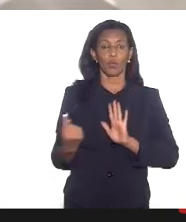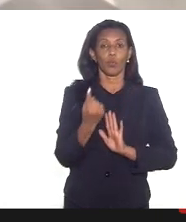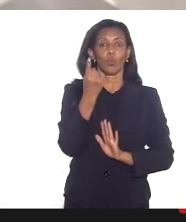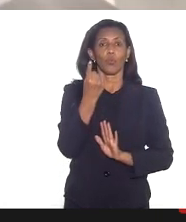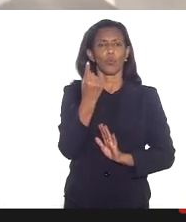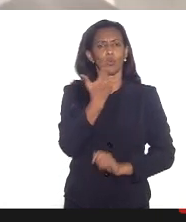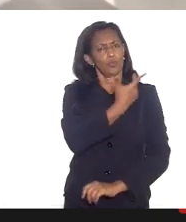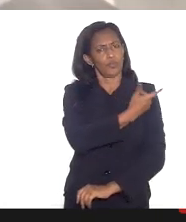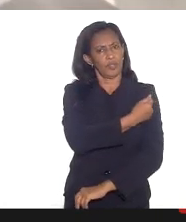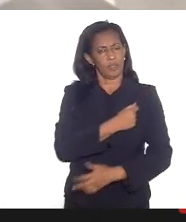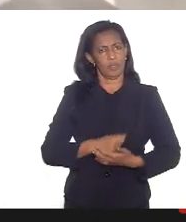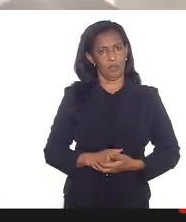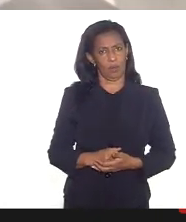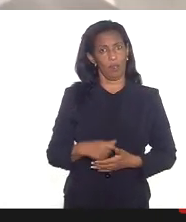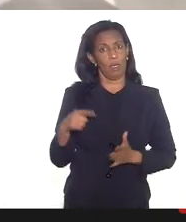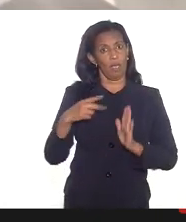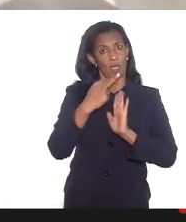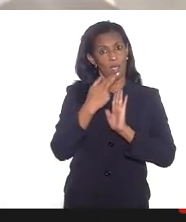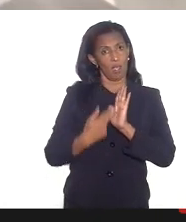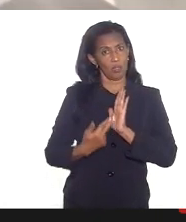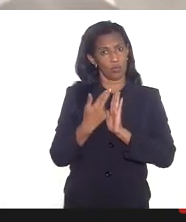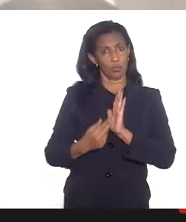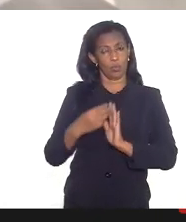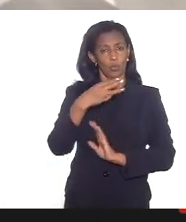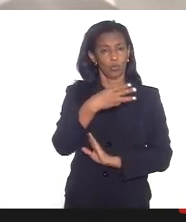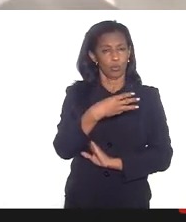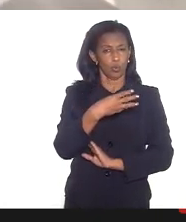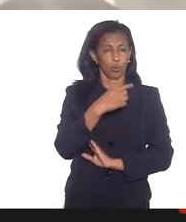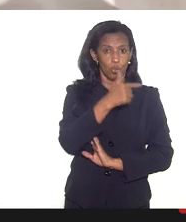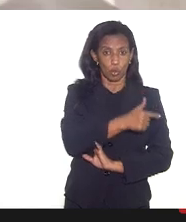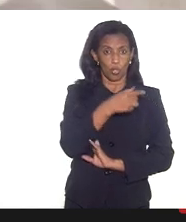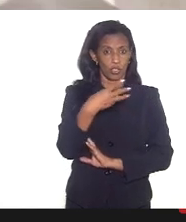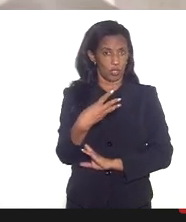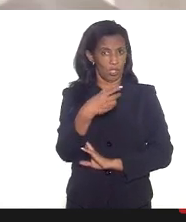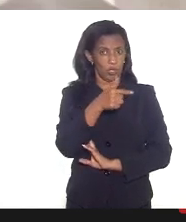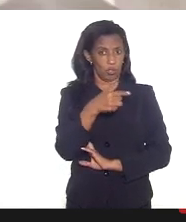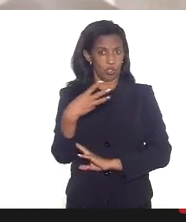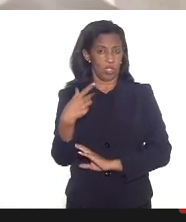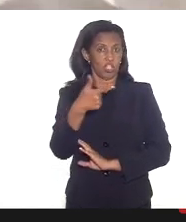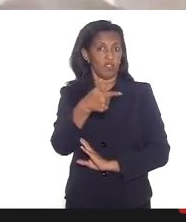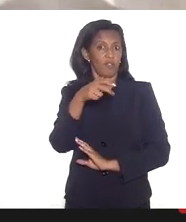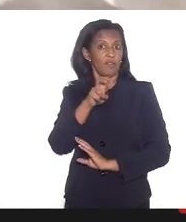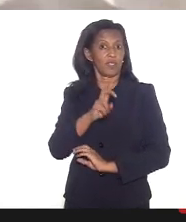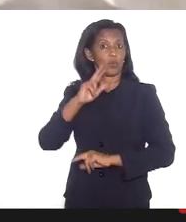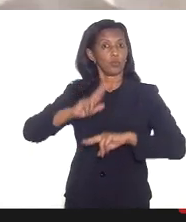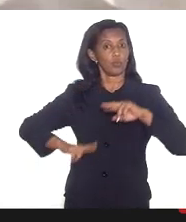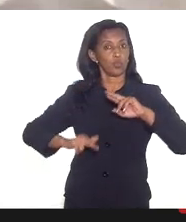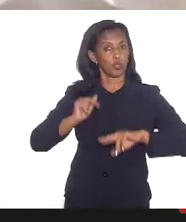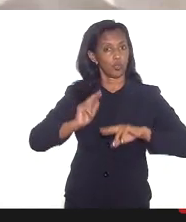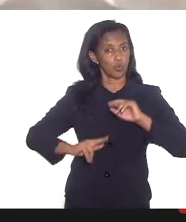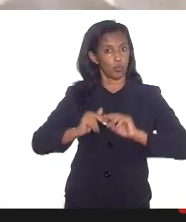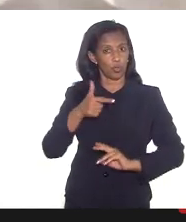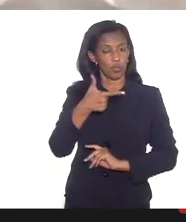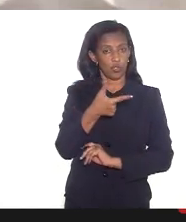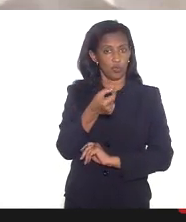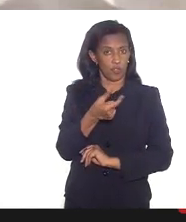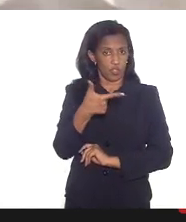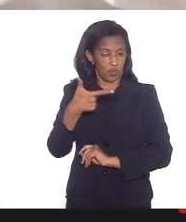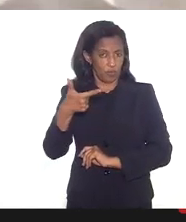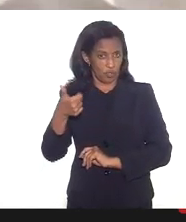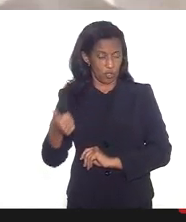vacinação essa essa resolução é resolução 23 23 G 25 de junho de